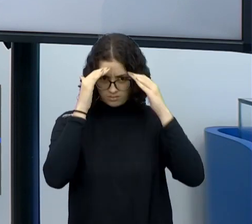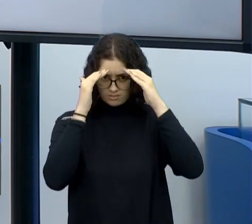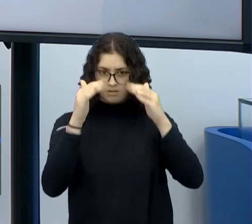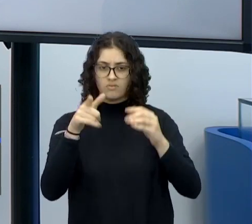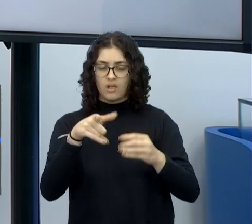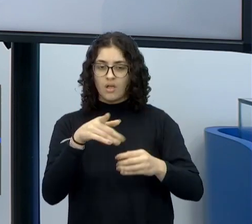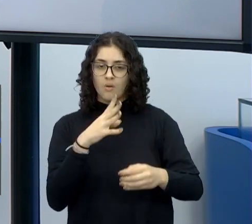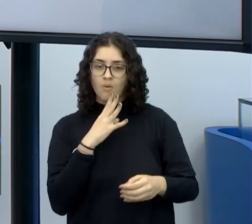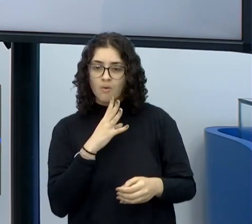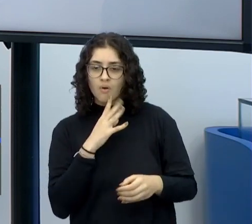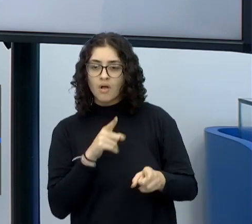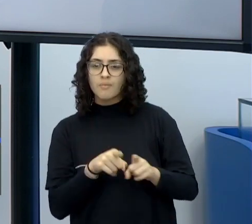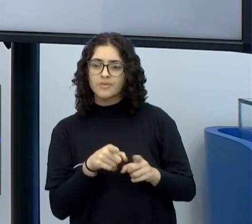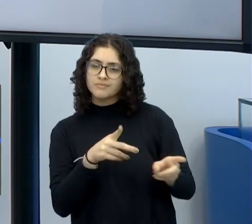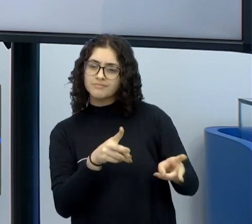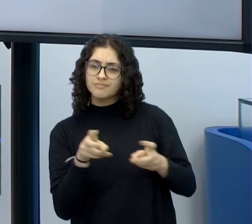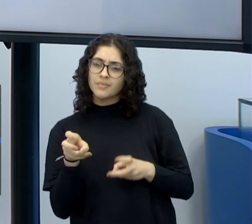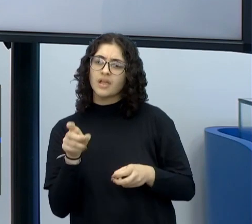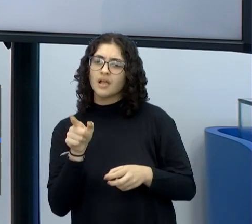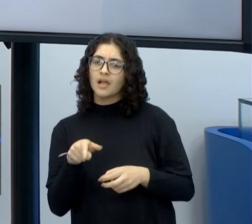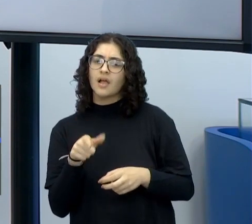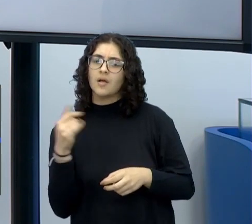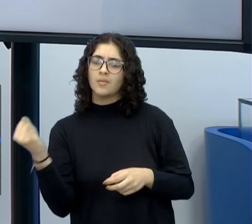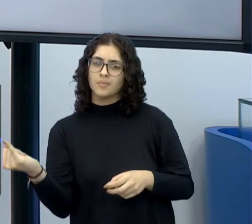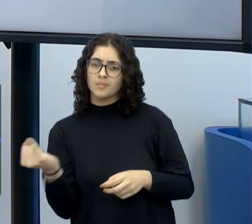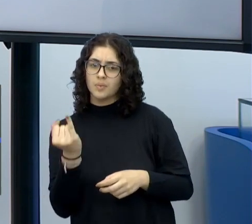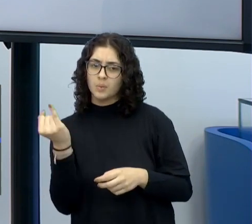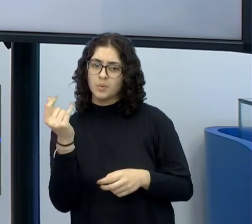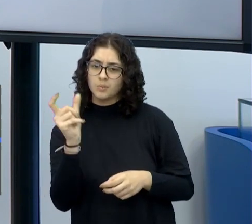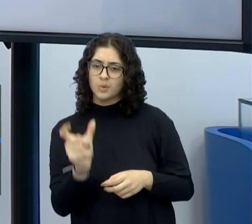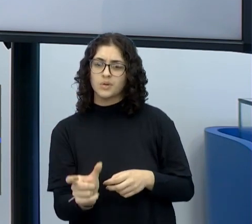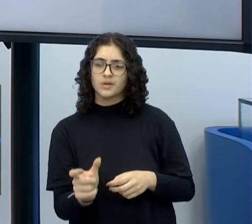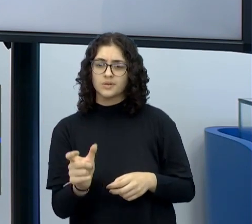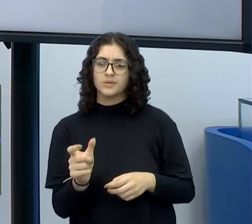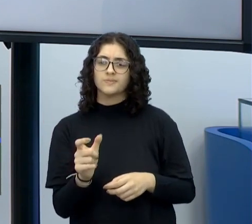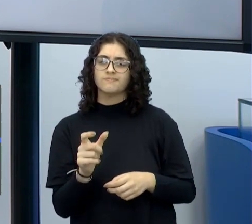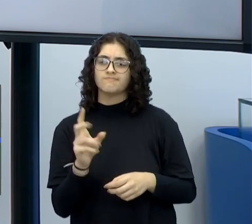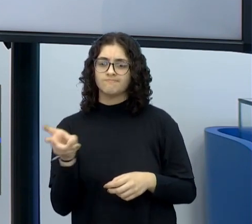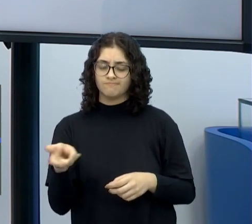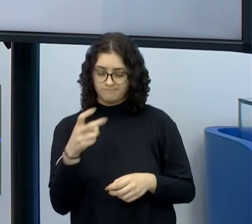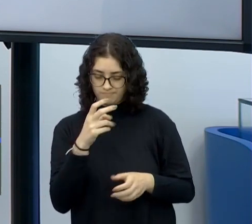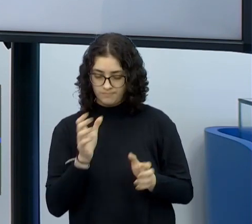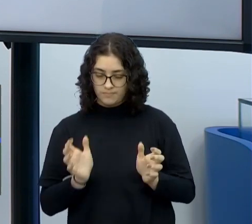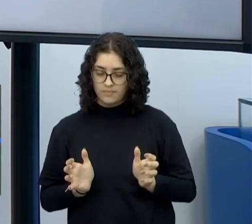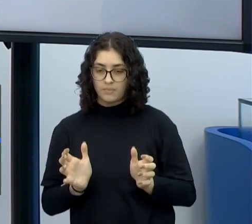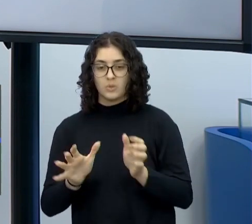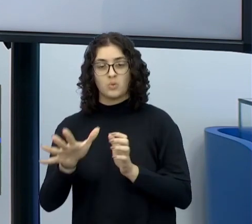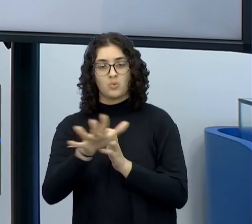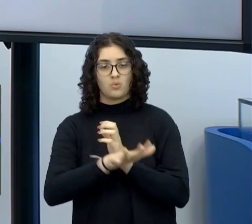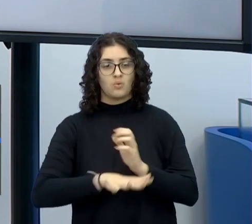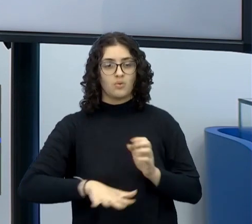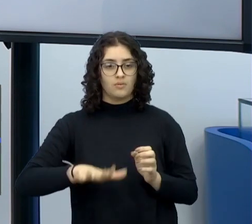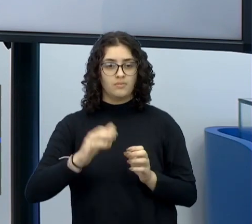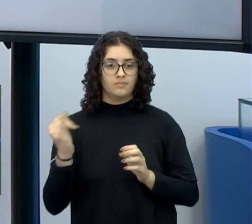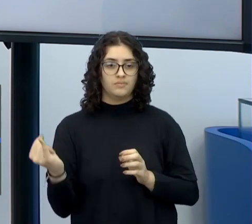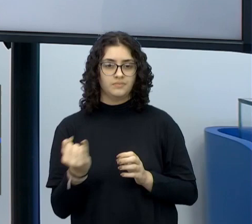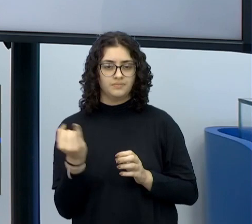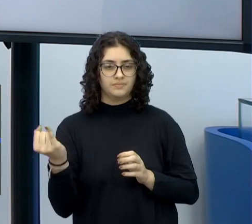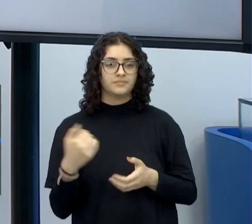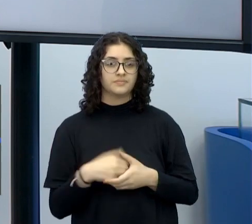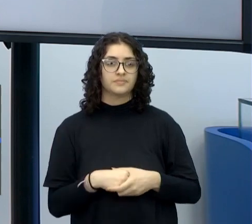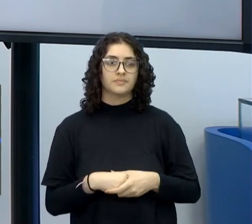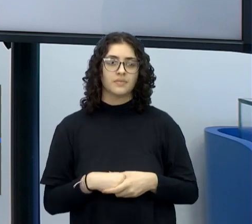também conhece e você percebe também que ele é importante, que aquela cultura é importante, que todas as culturas são muito importantes.